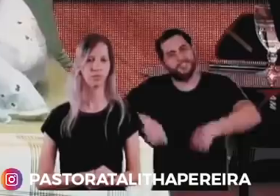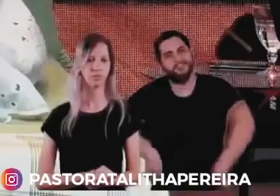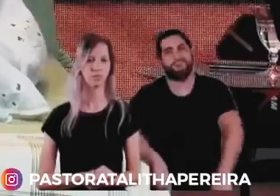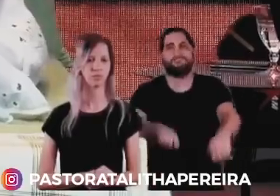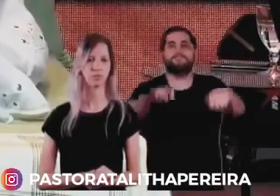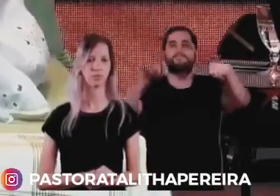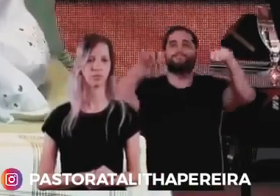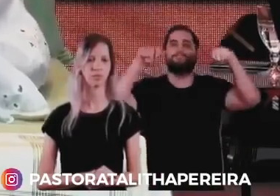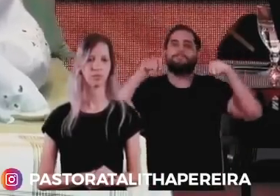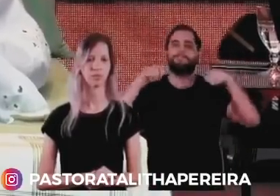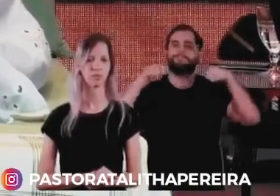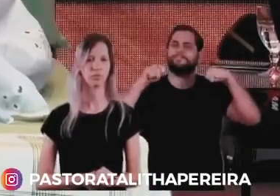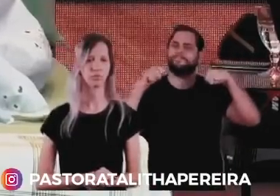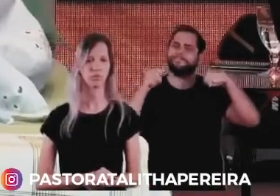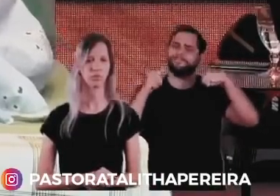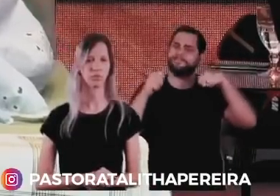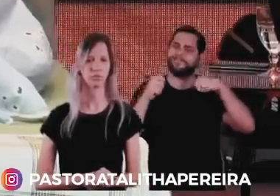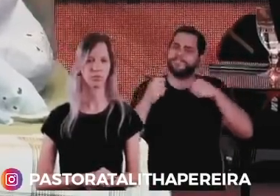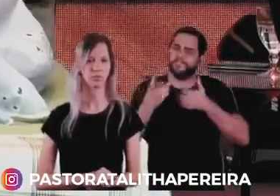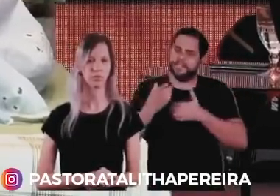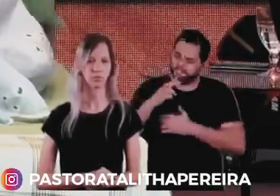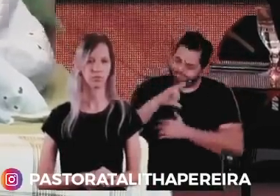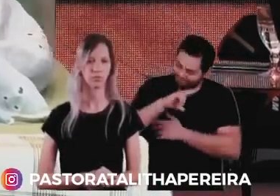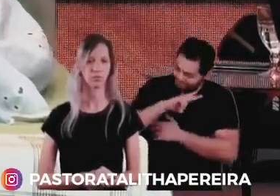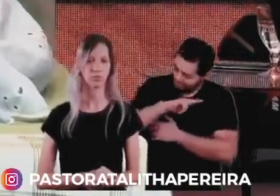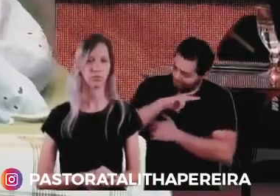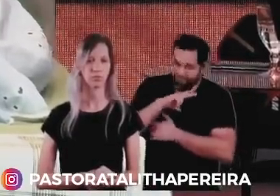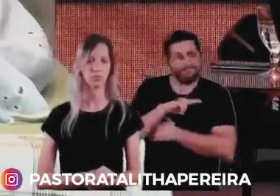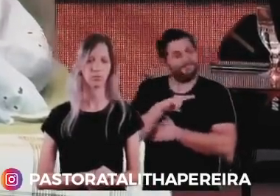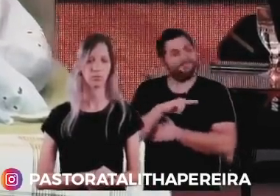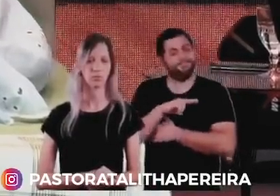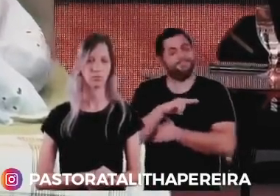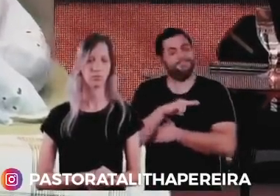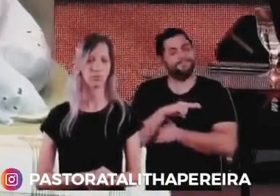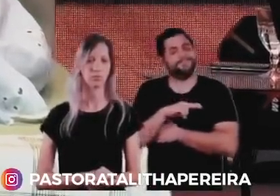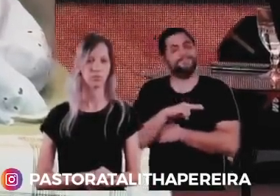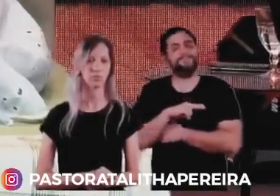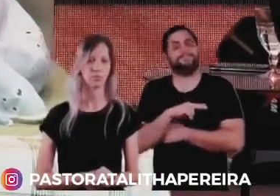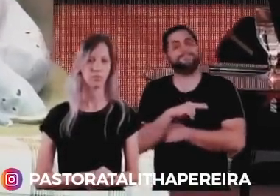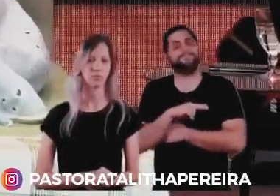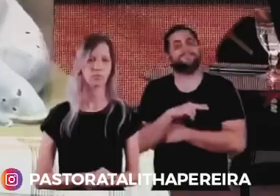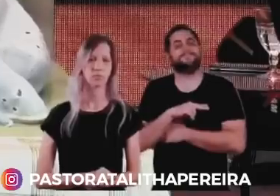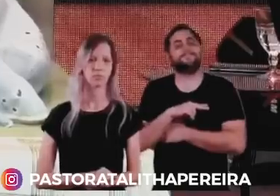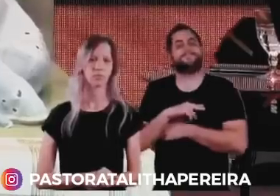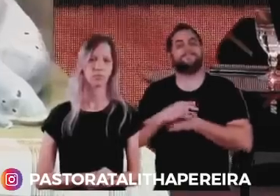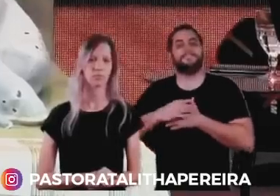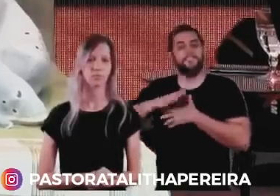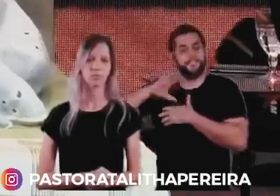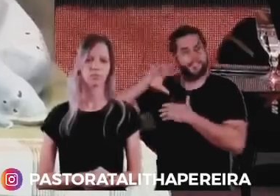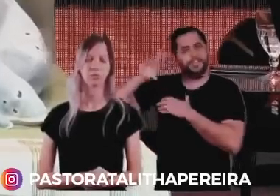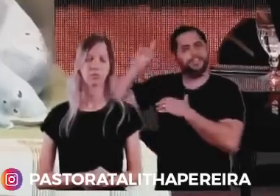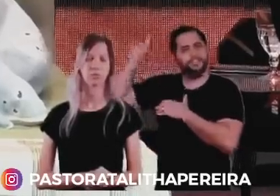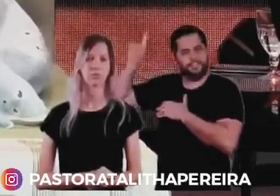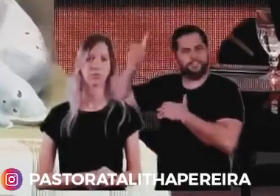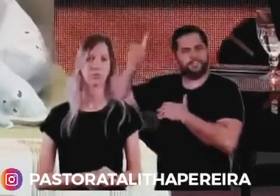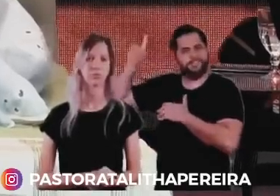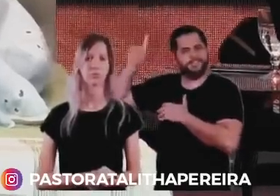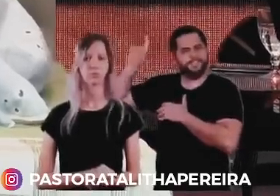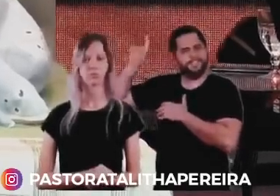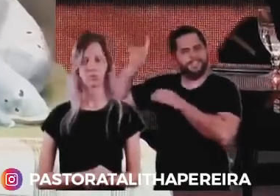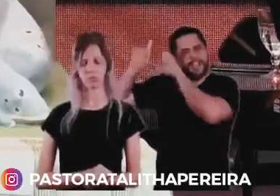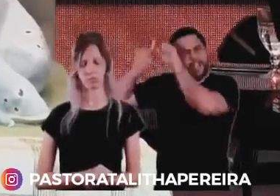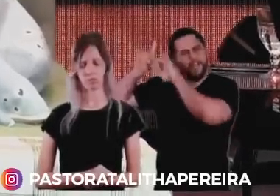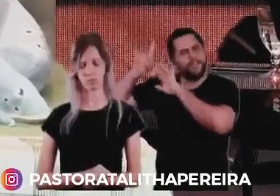embaixo dos lençóis, naquela intimidade, né? E Deus desfrutando, né?